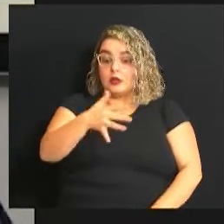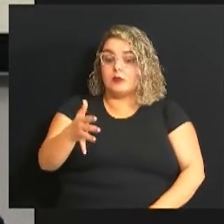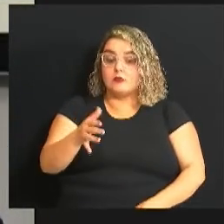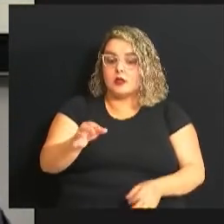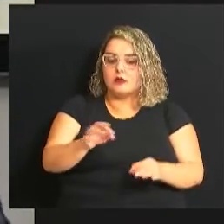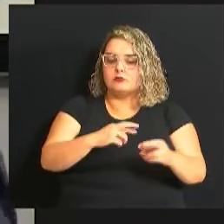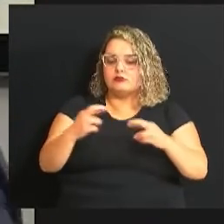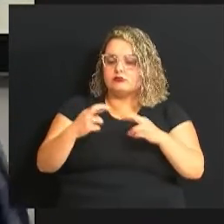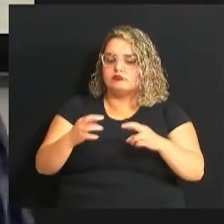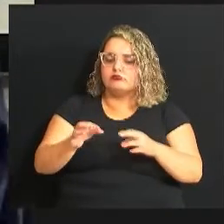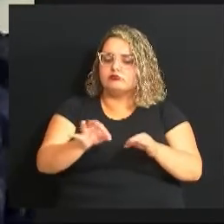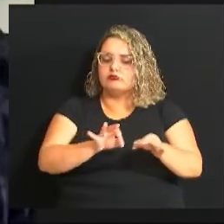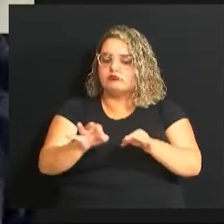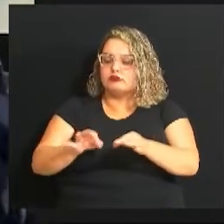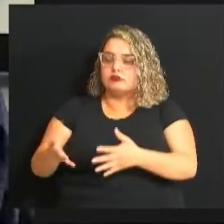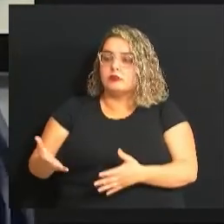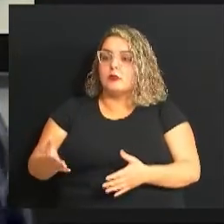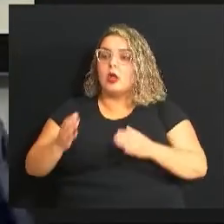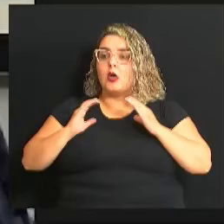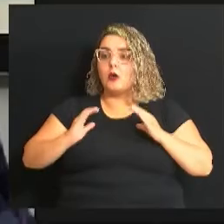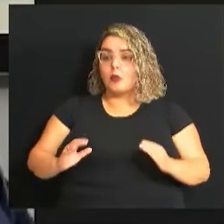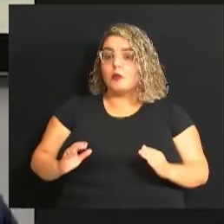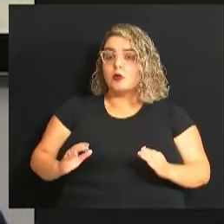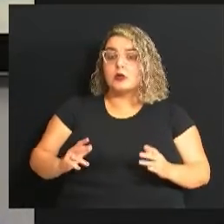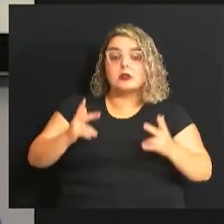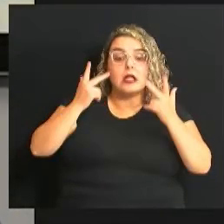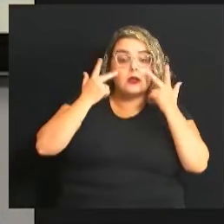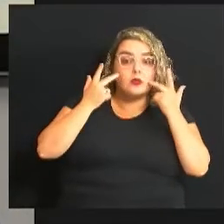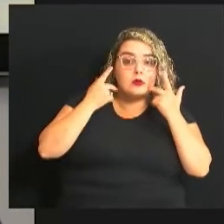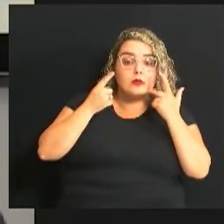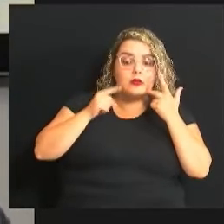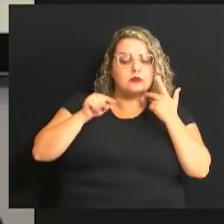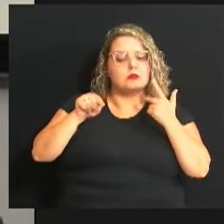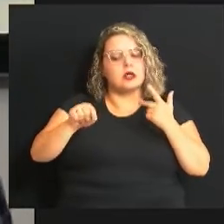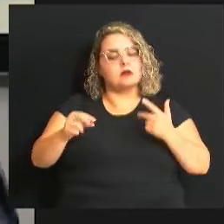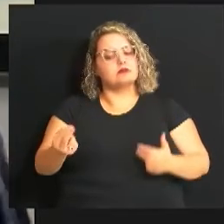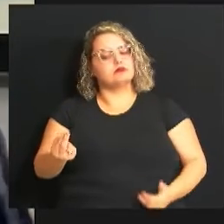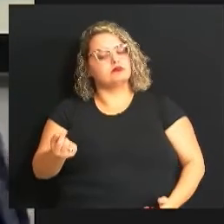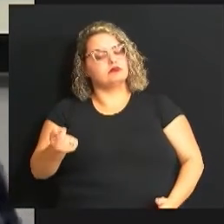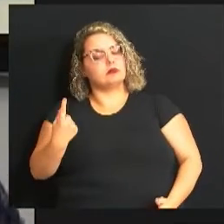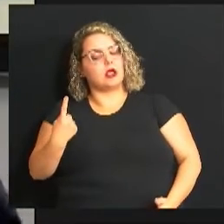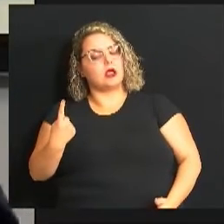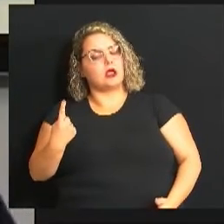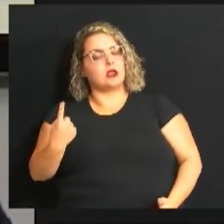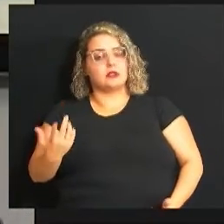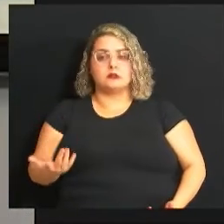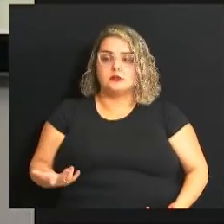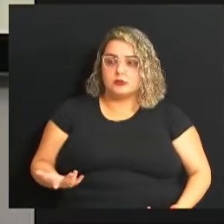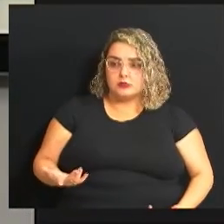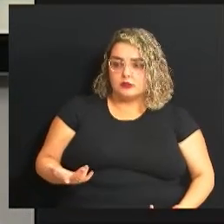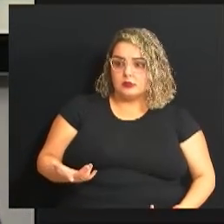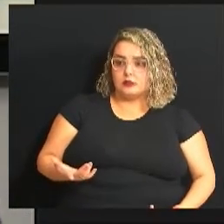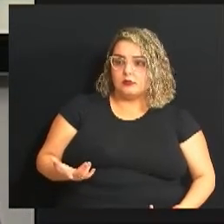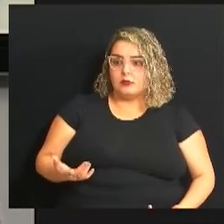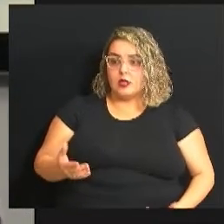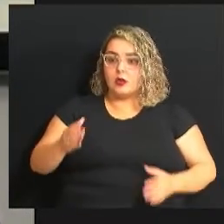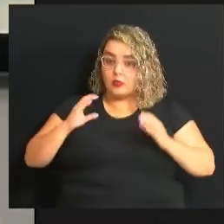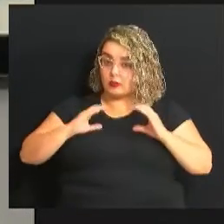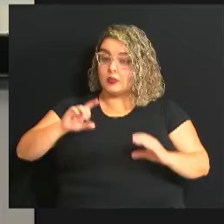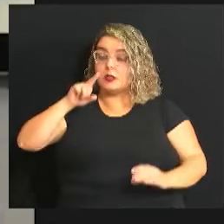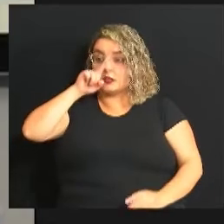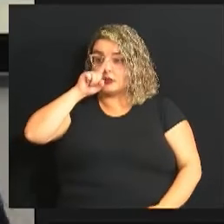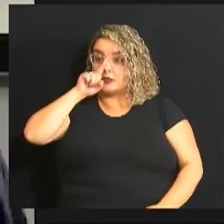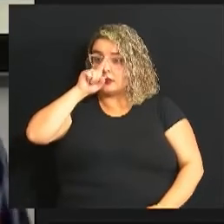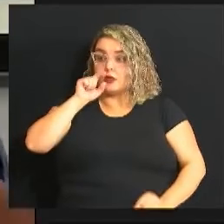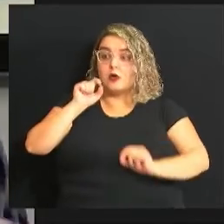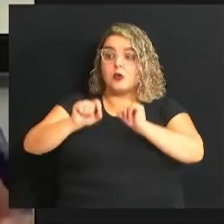diferir a normalidade do que já não é esperado, né? Mas, principalmente comportamento de risco. O que eu acho que os pais não